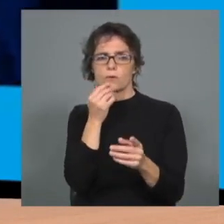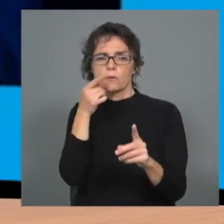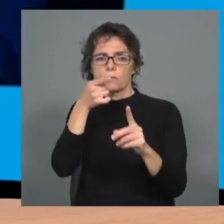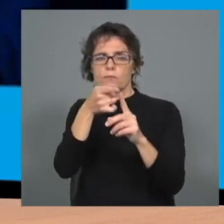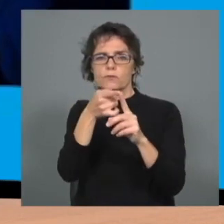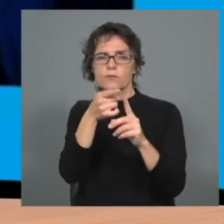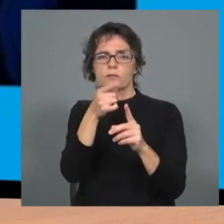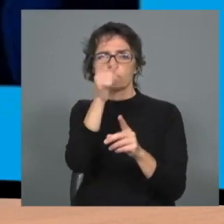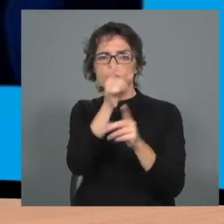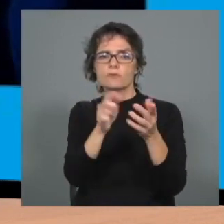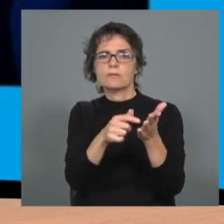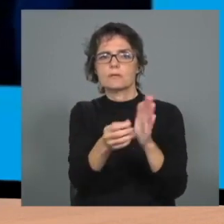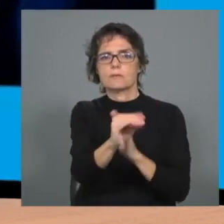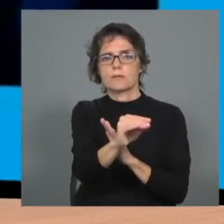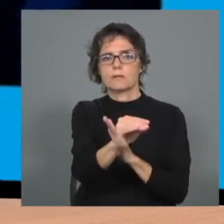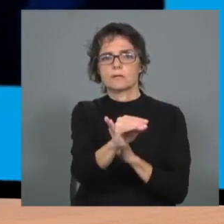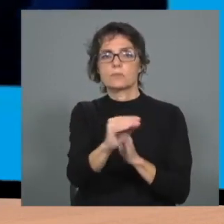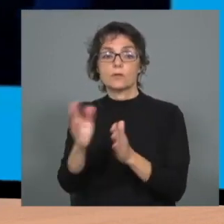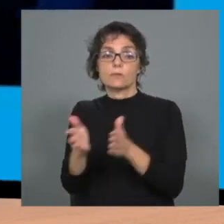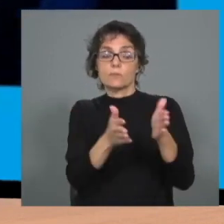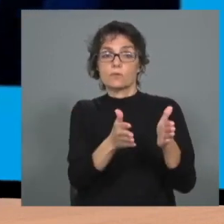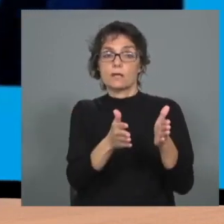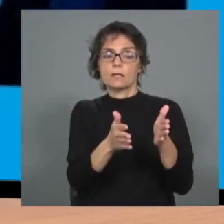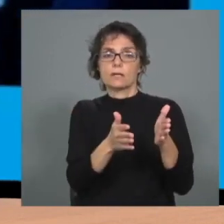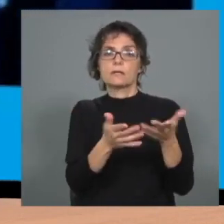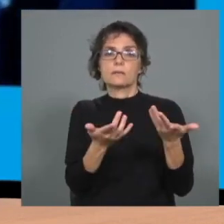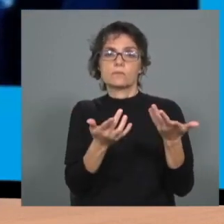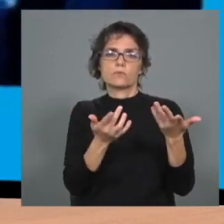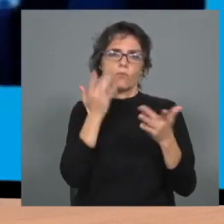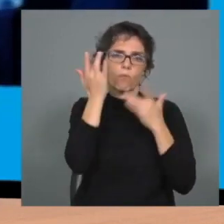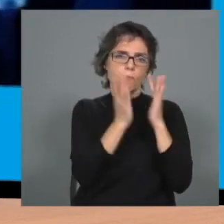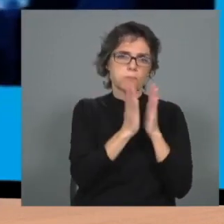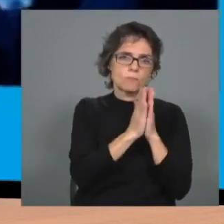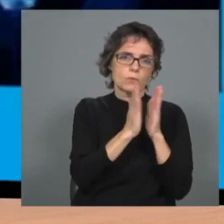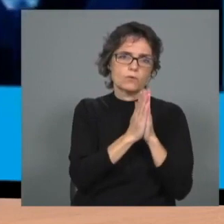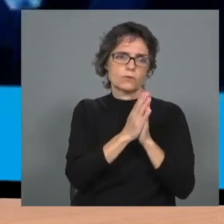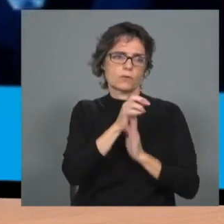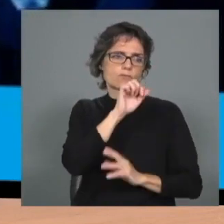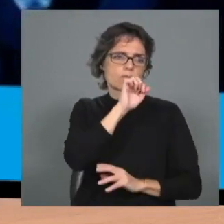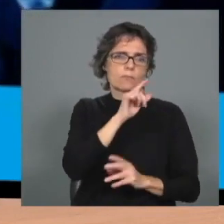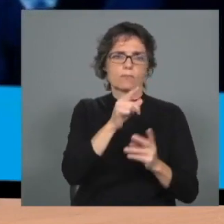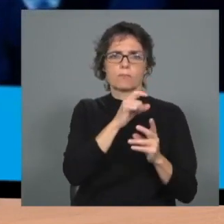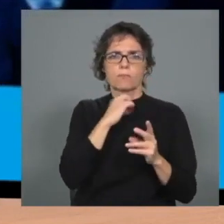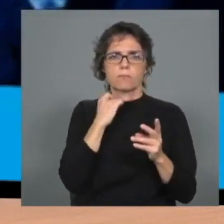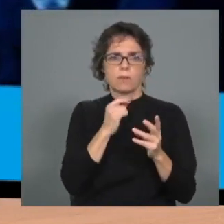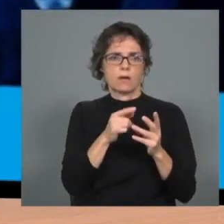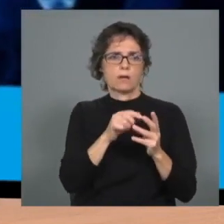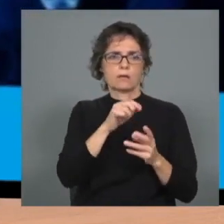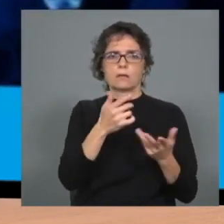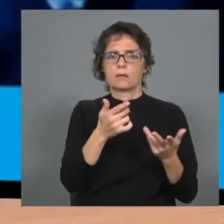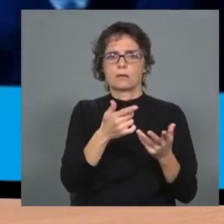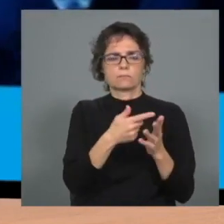uma teologia mais pastoral, ligada aos padres, aos religiosos, aos bispos, que encampam processos